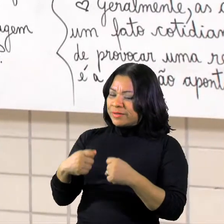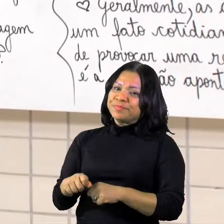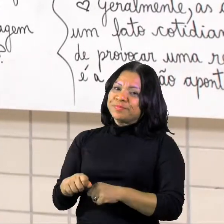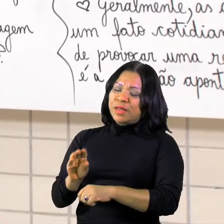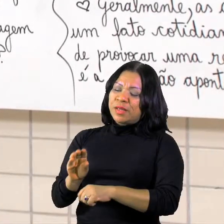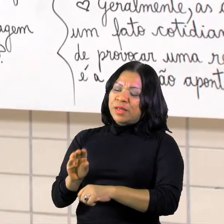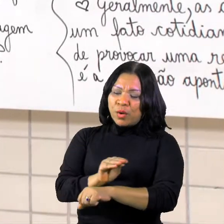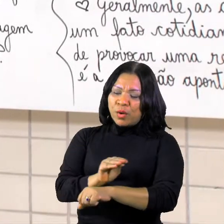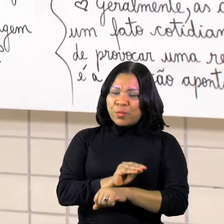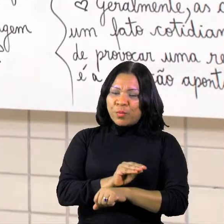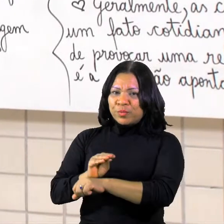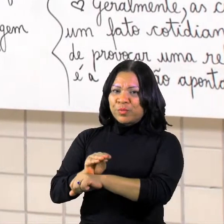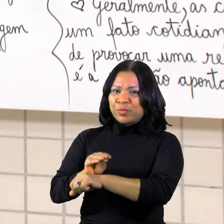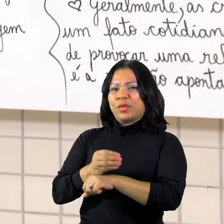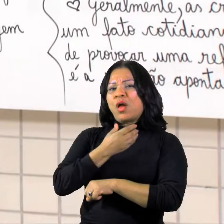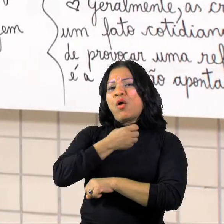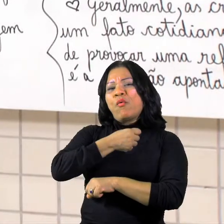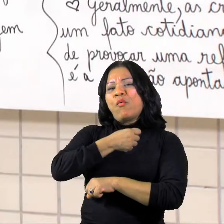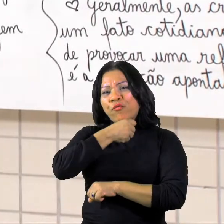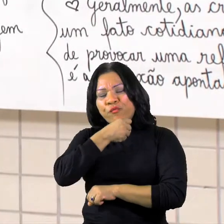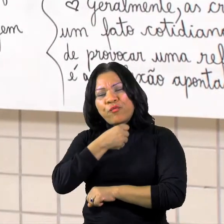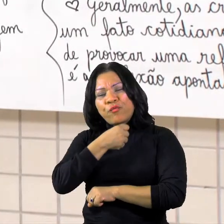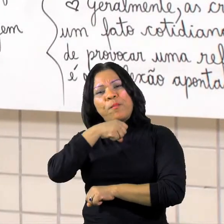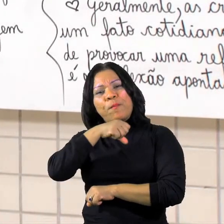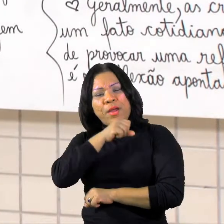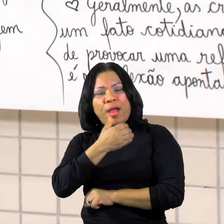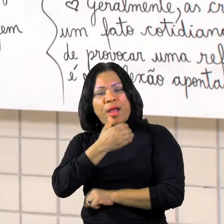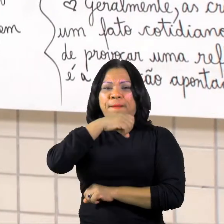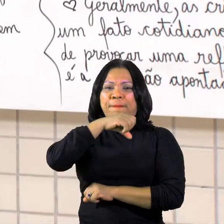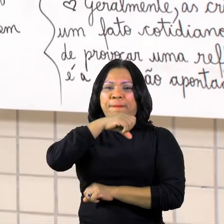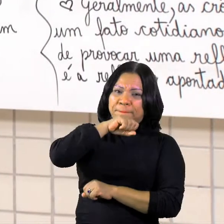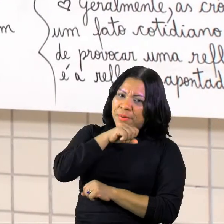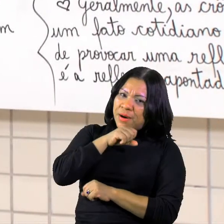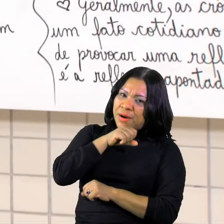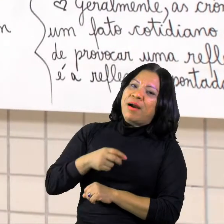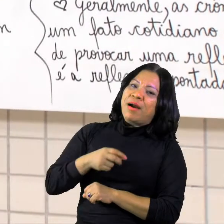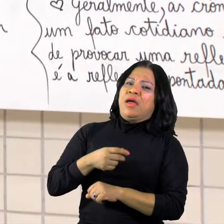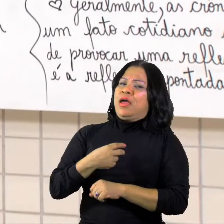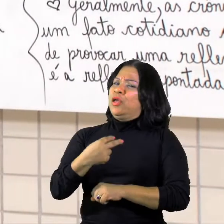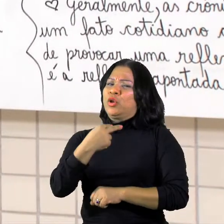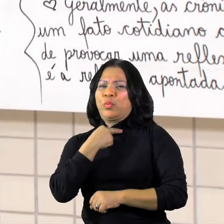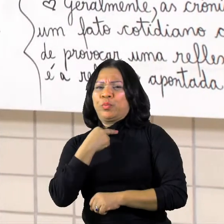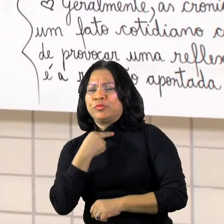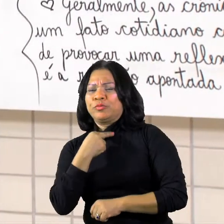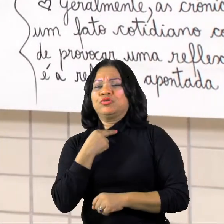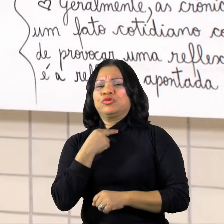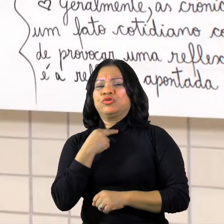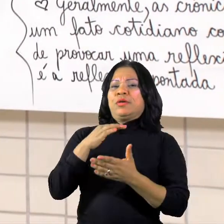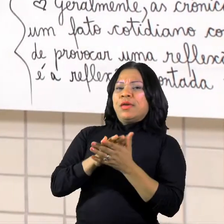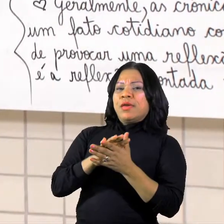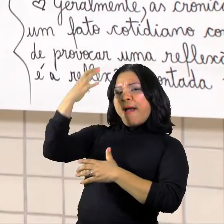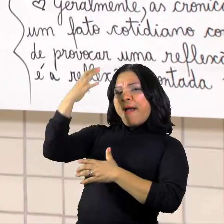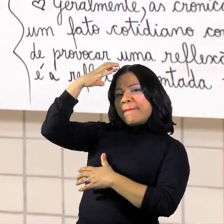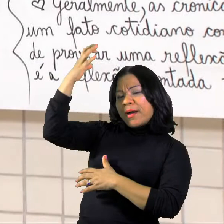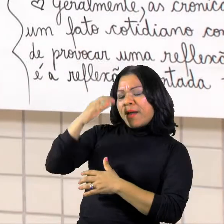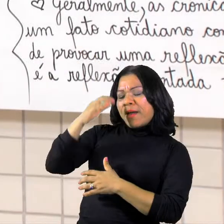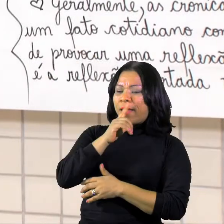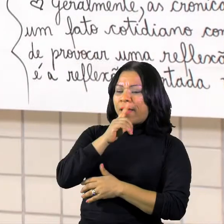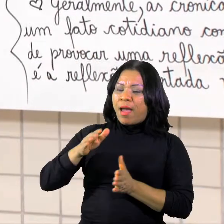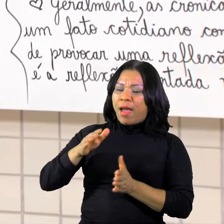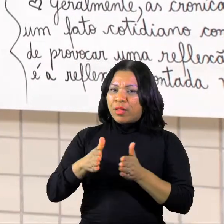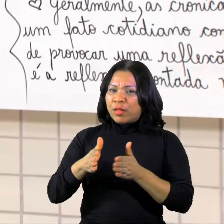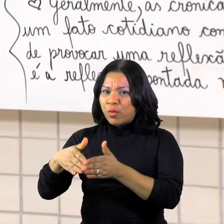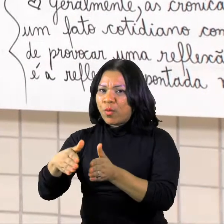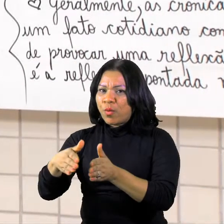os avós e os pais contavam as lendas de não poder banhar no rio devido, né, à presença do boto,